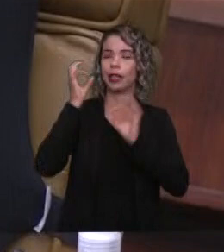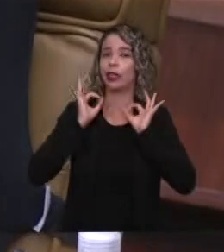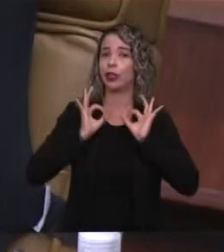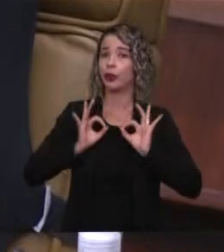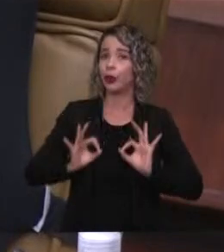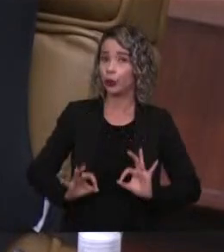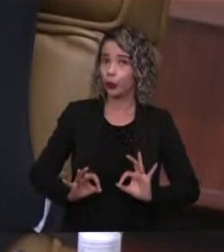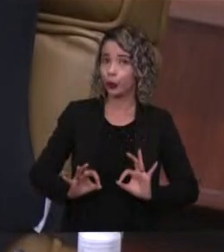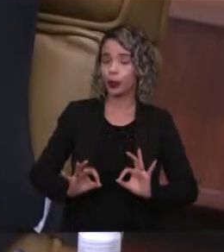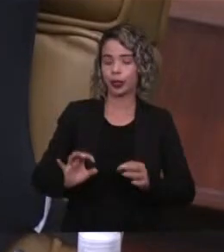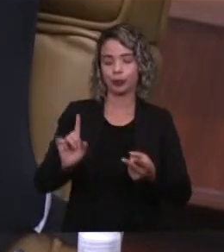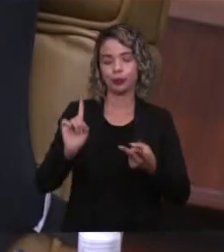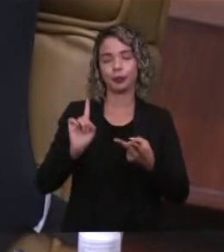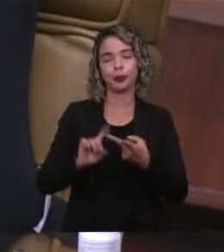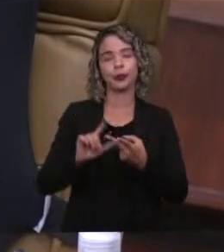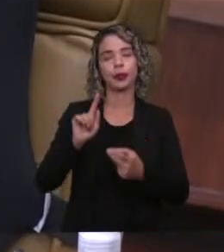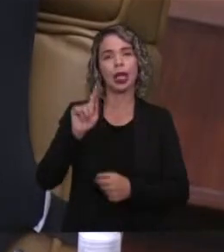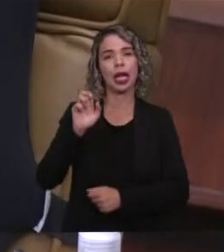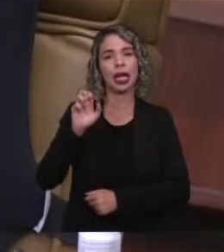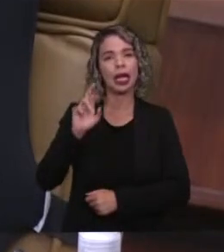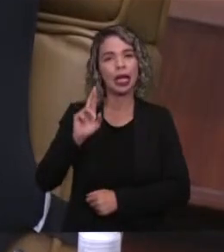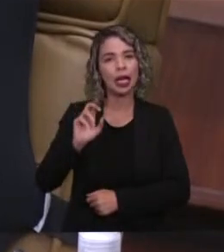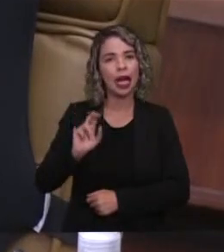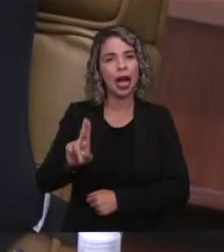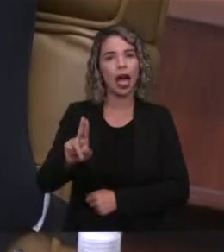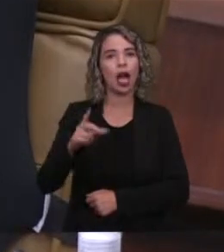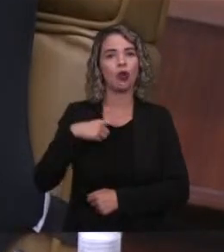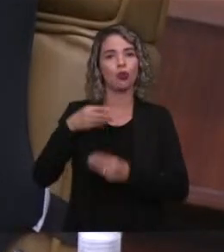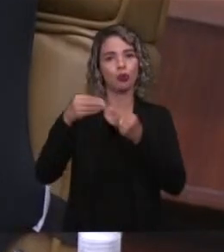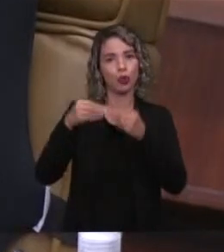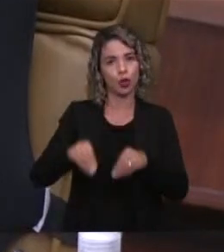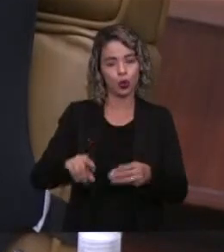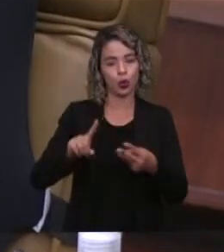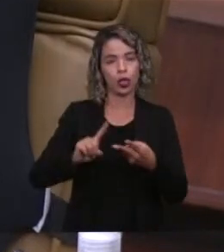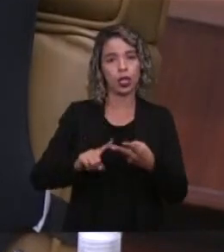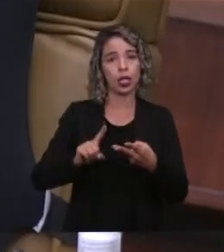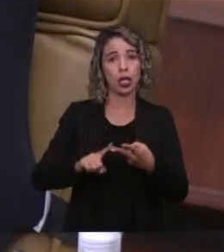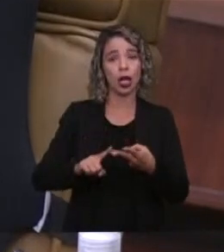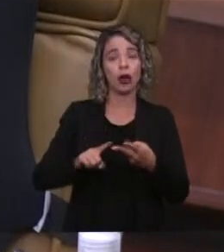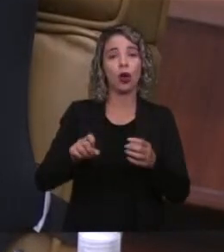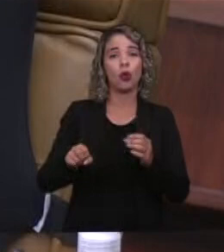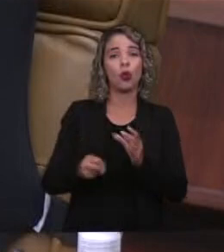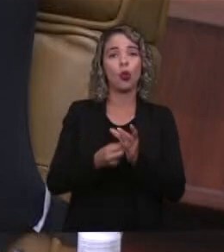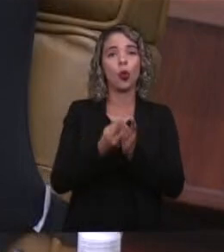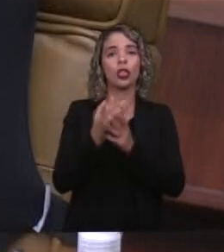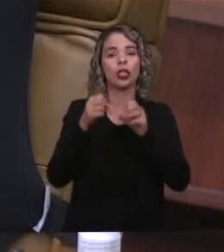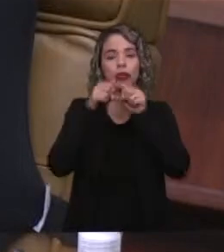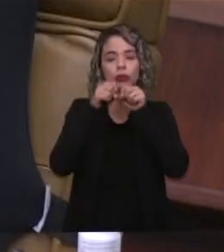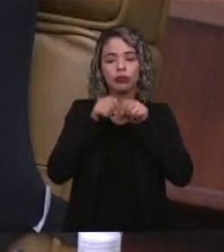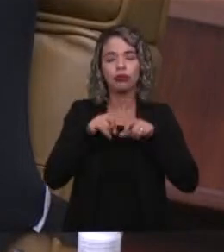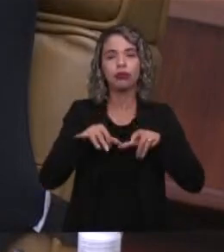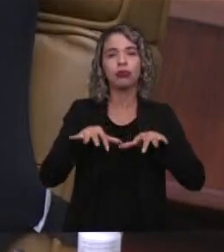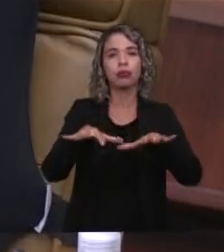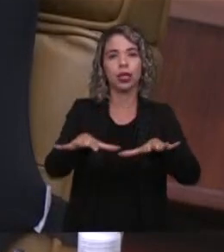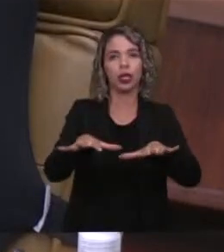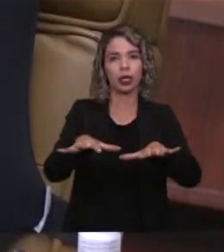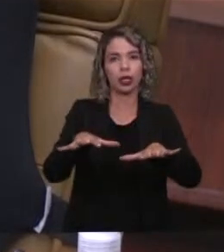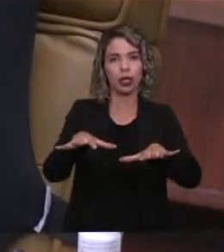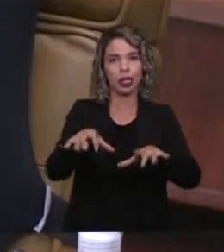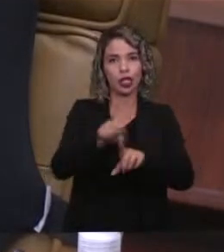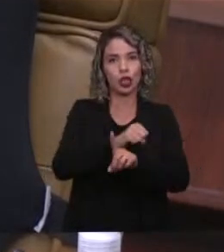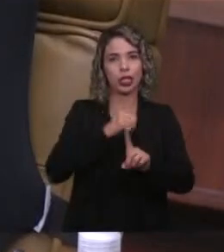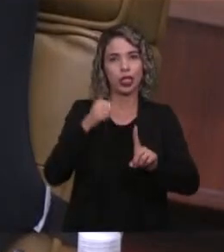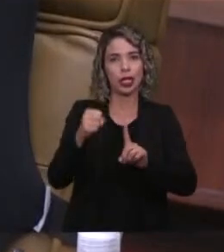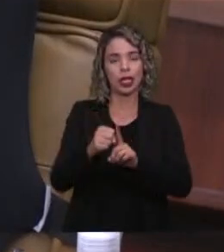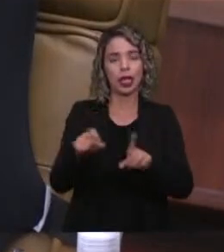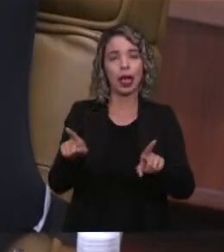conduta, o seu grau de lesividade, o nível de repercussão social gerado, bem como o